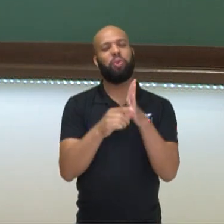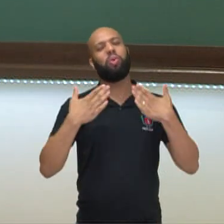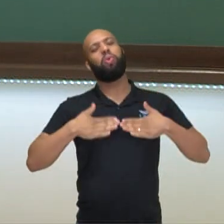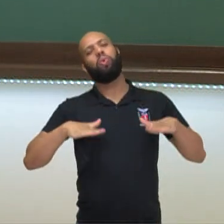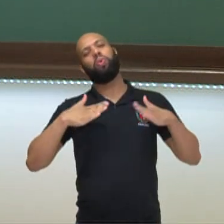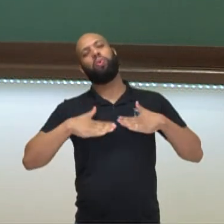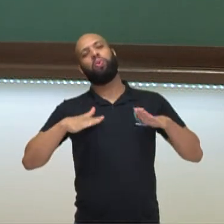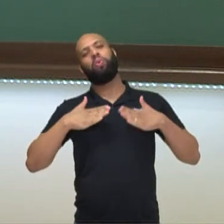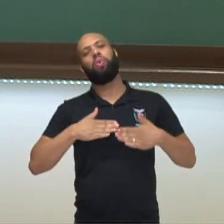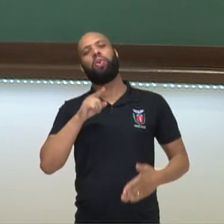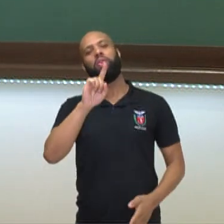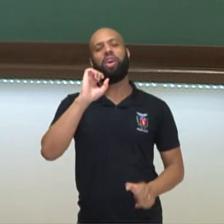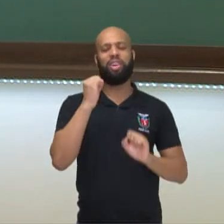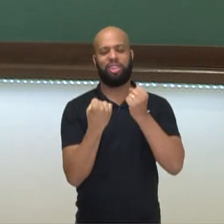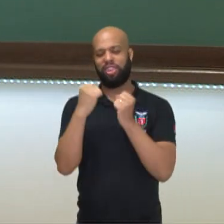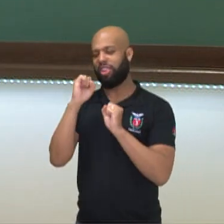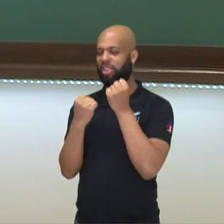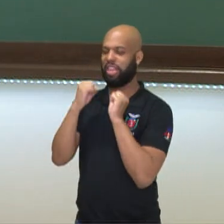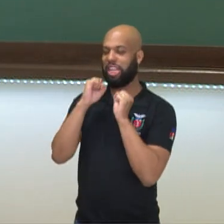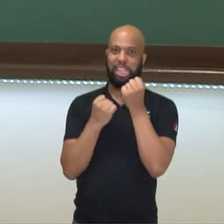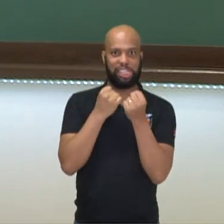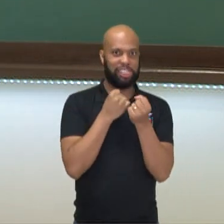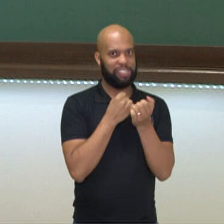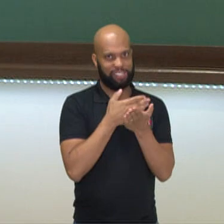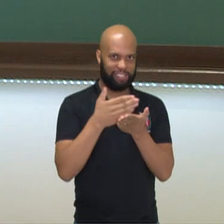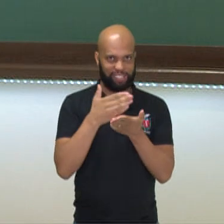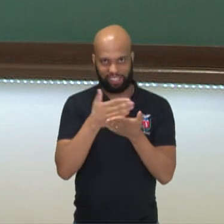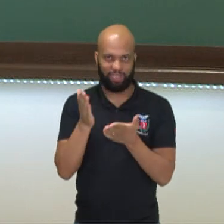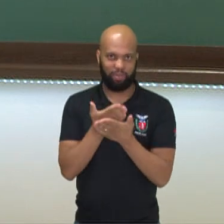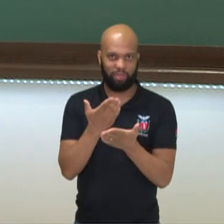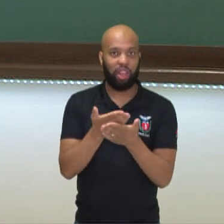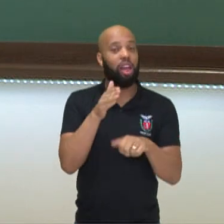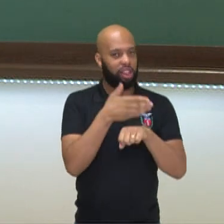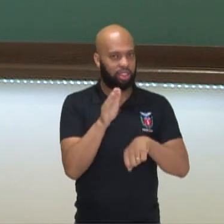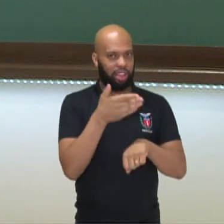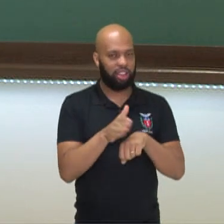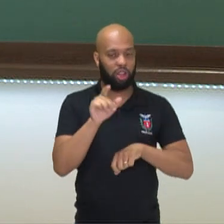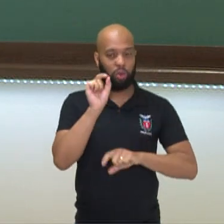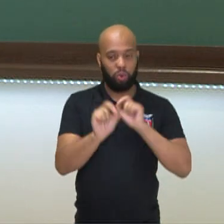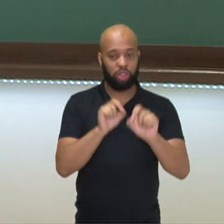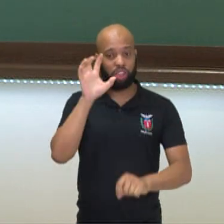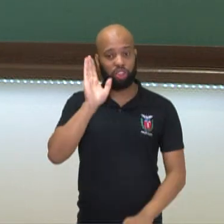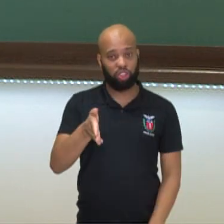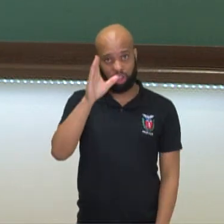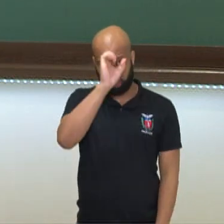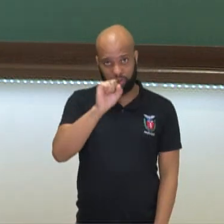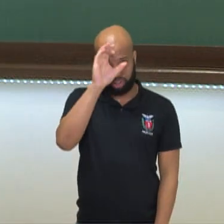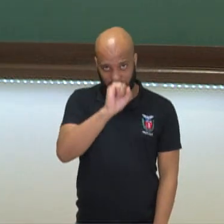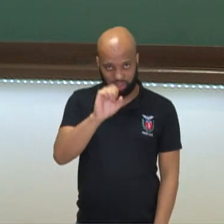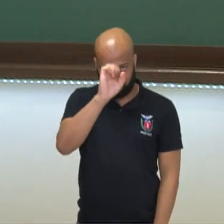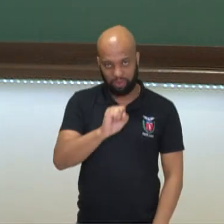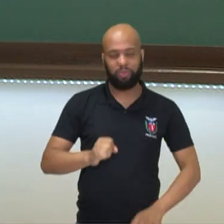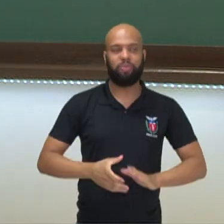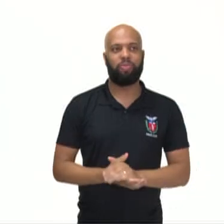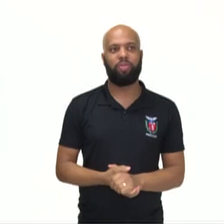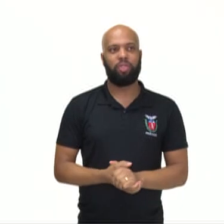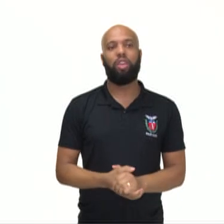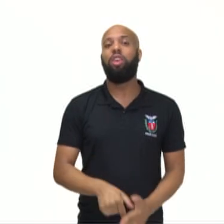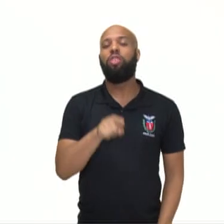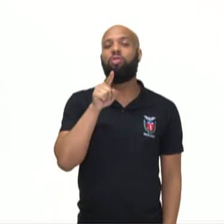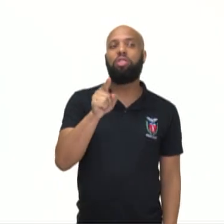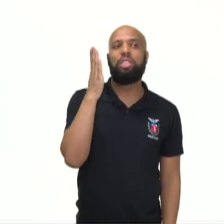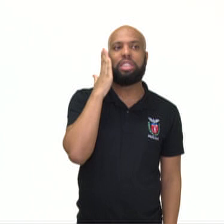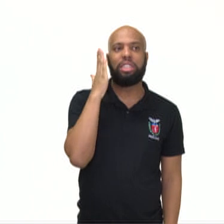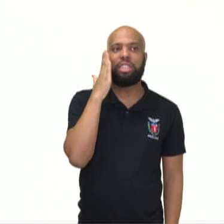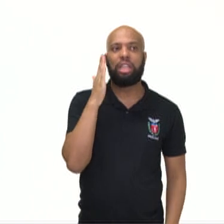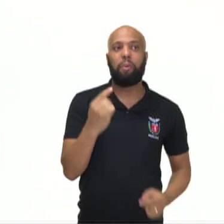para você se aquecer para essa aula. Treinar seus conhecimentos e entrar no clima da aula. Vamos lá! Você